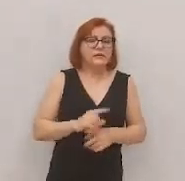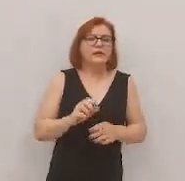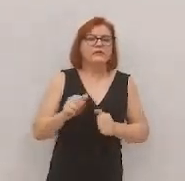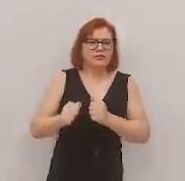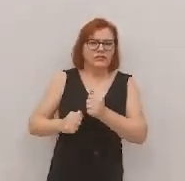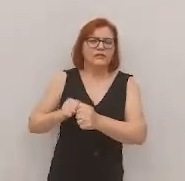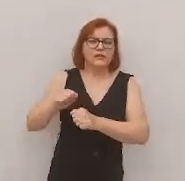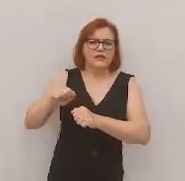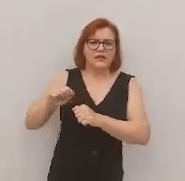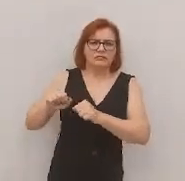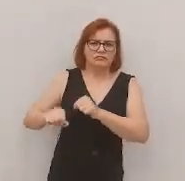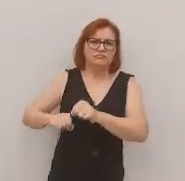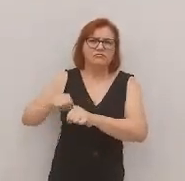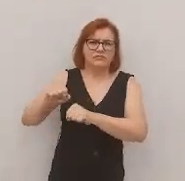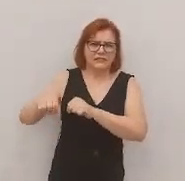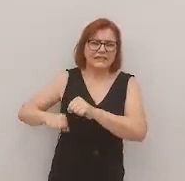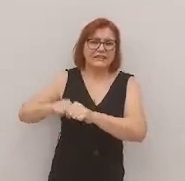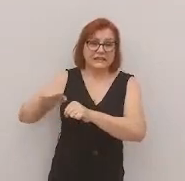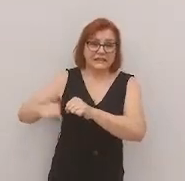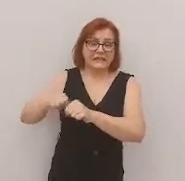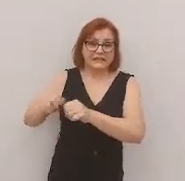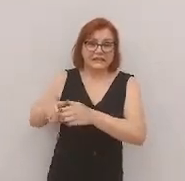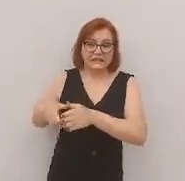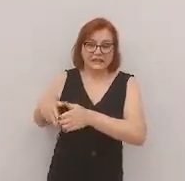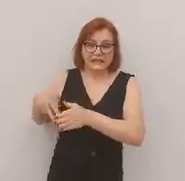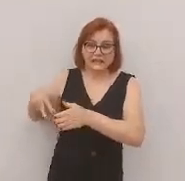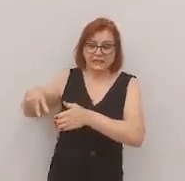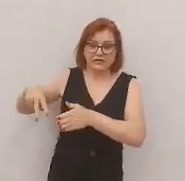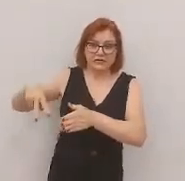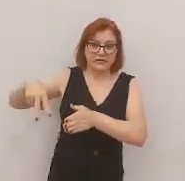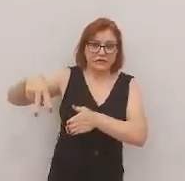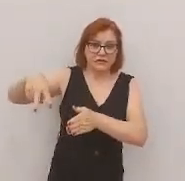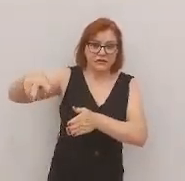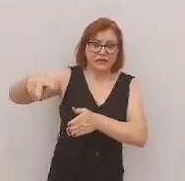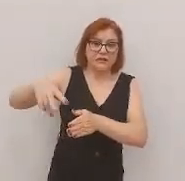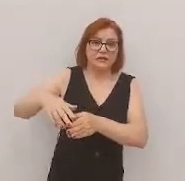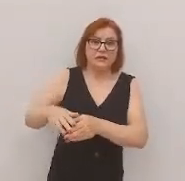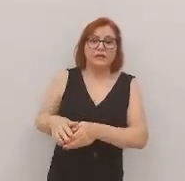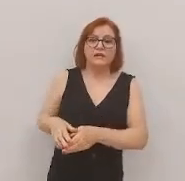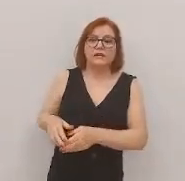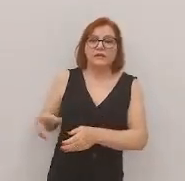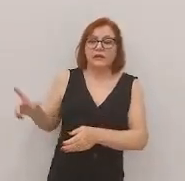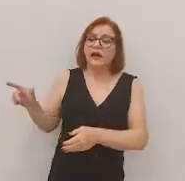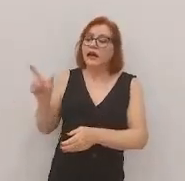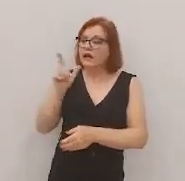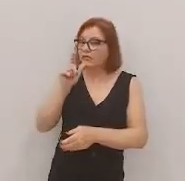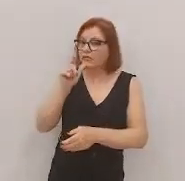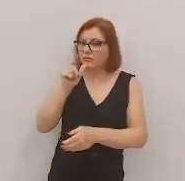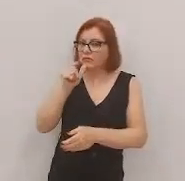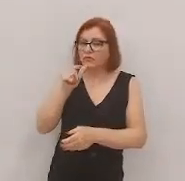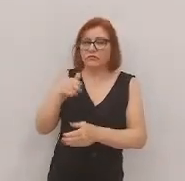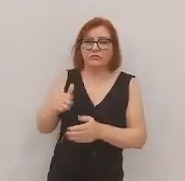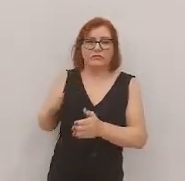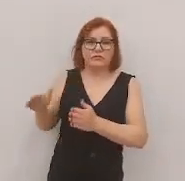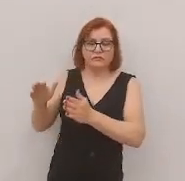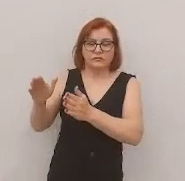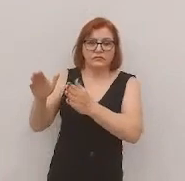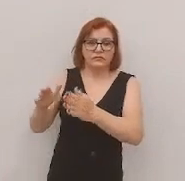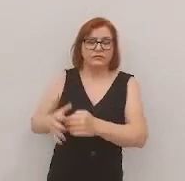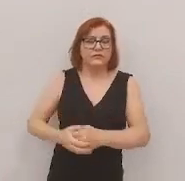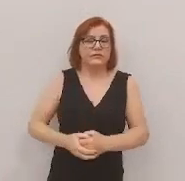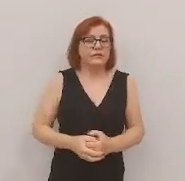rio ficava uns 200 metros lá para baixo. Ali só tinha leiteiro, né? Que a